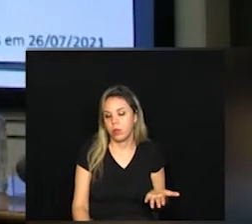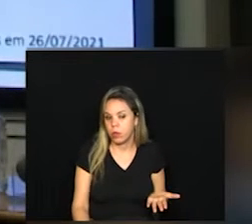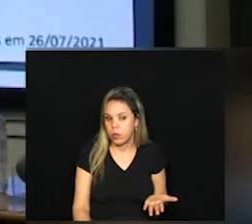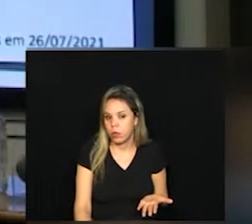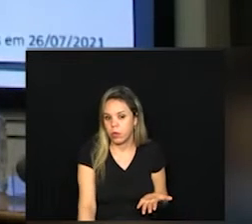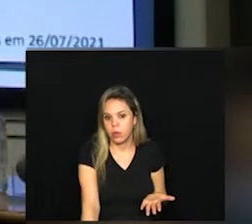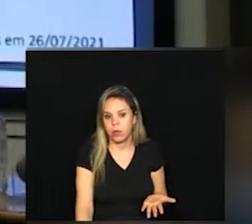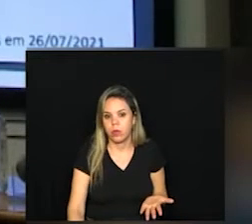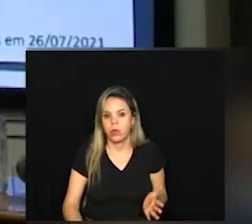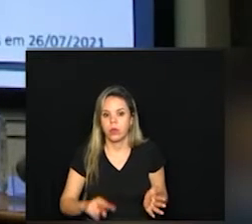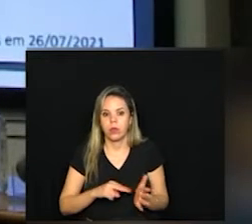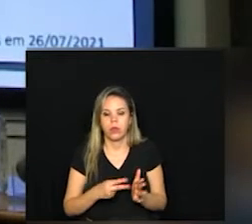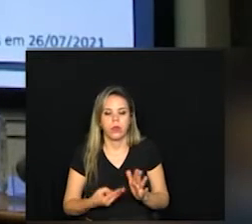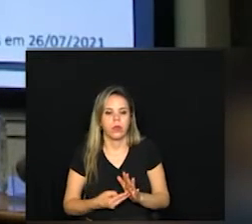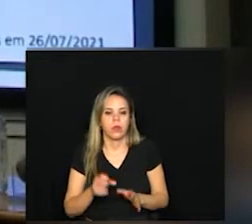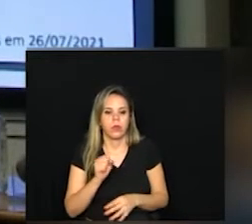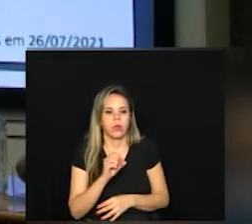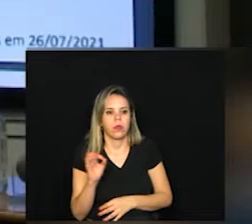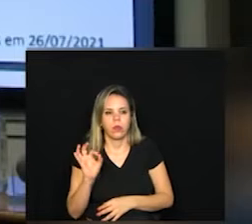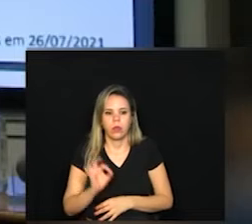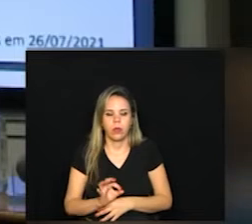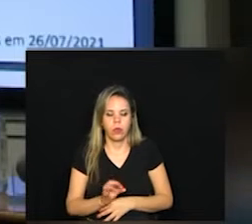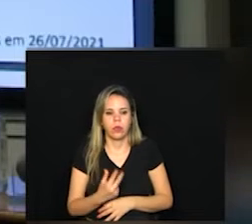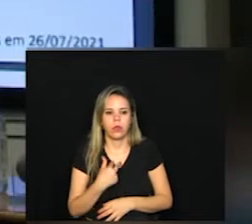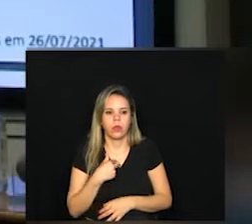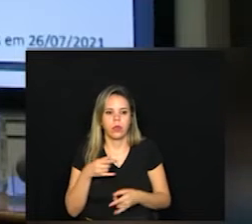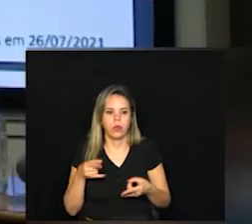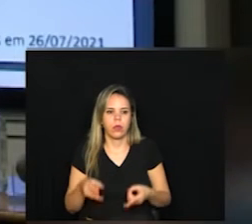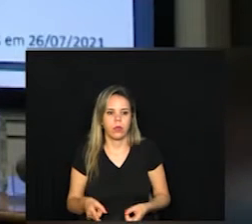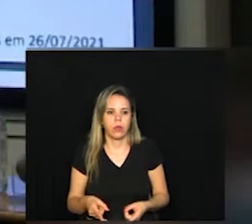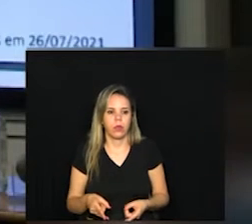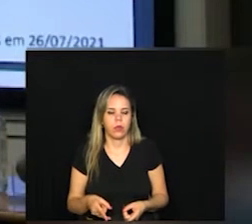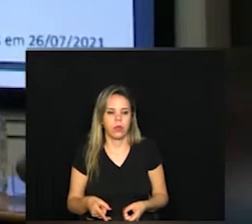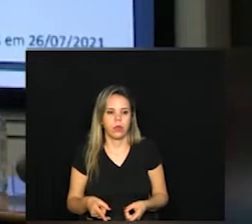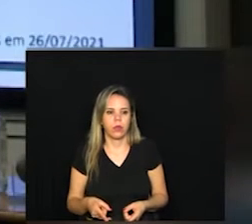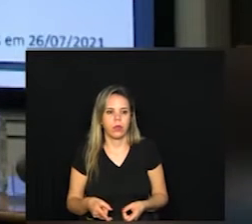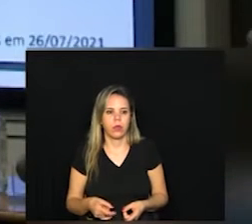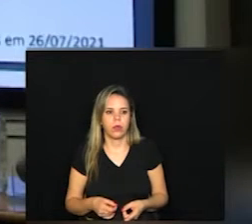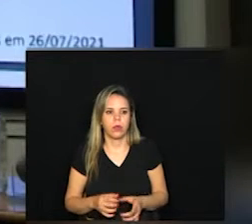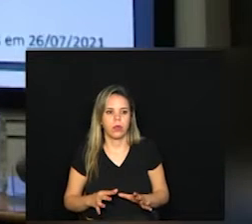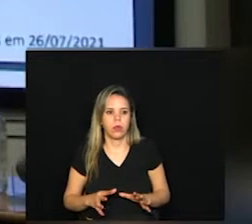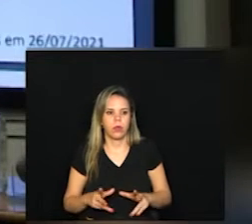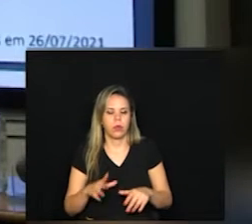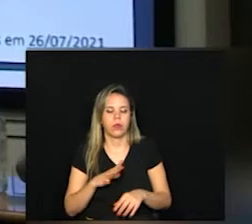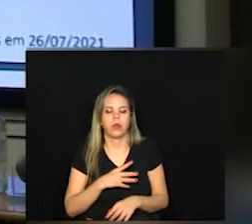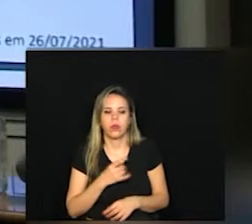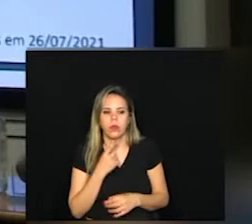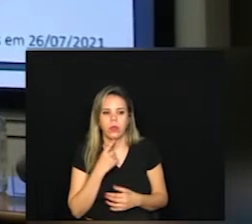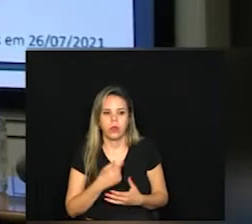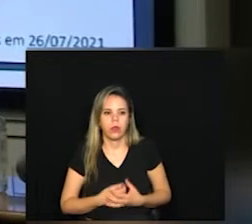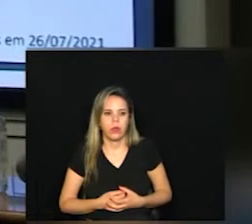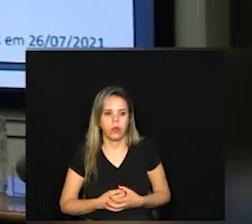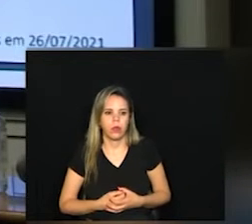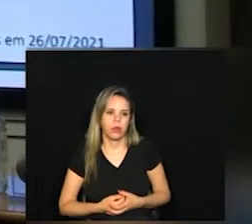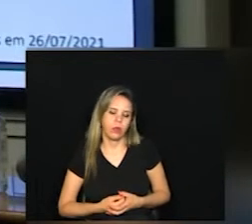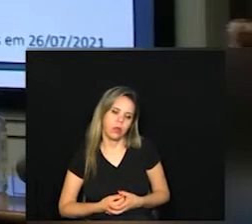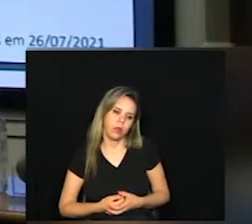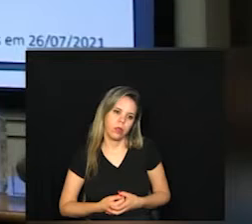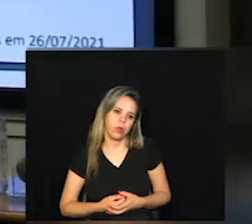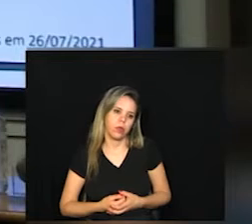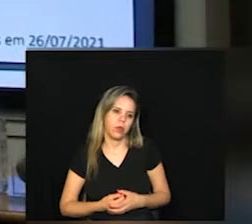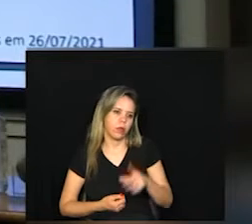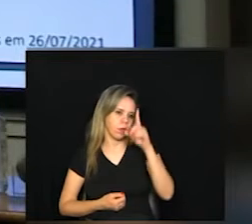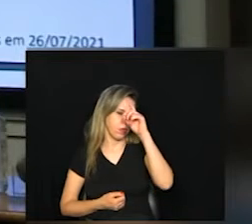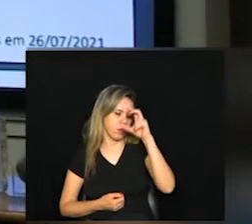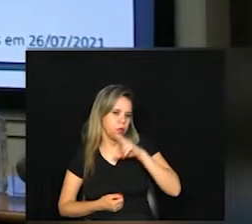79,9%, ou seja, né, 80% de ocupação de leitos, considerando toda a cidade de Campinas, rede